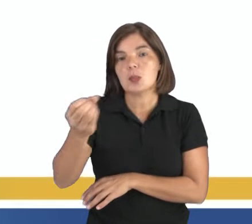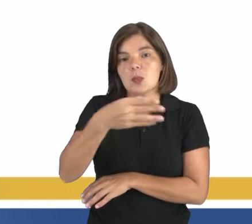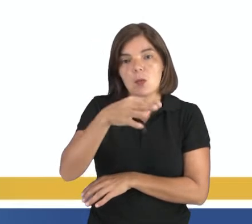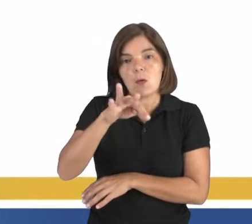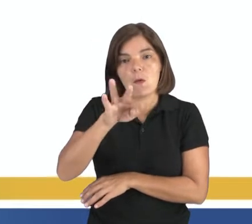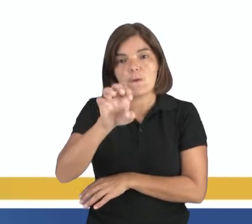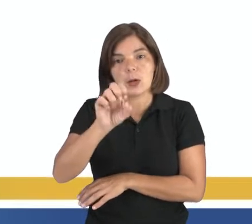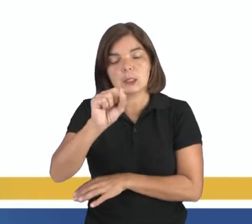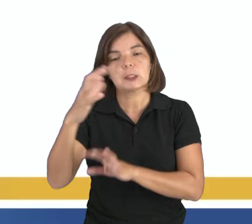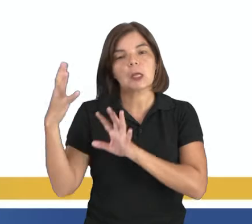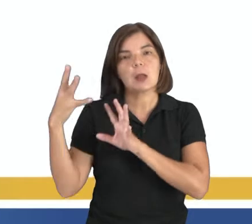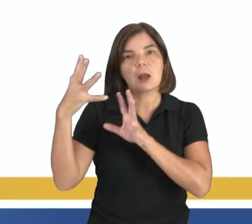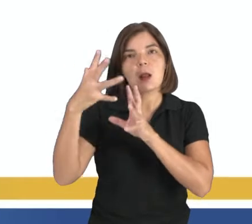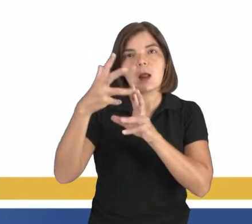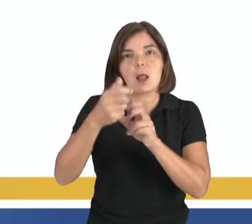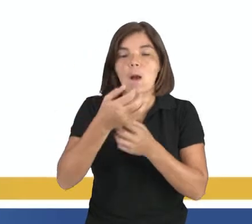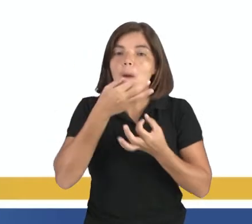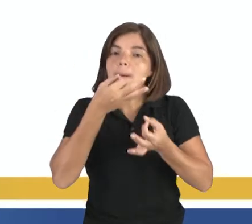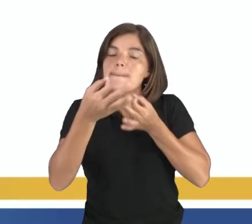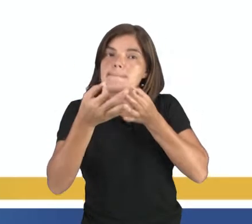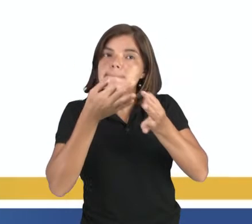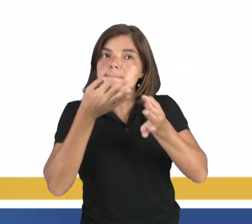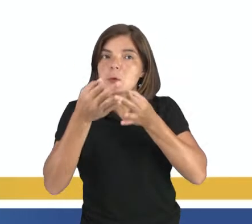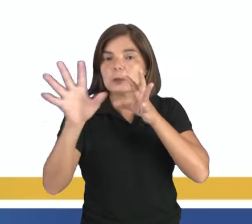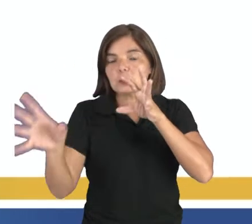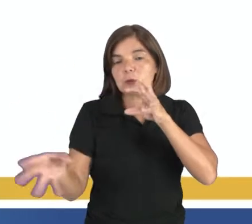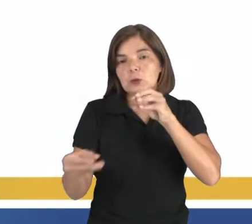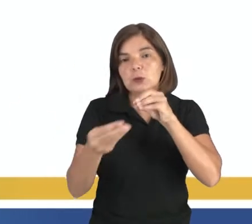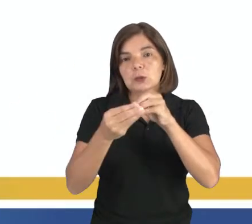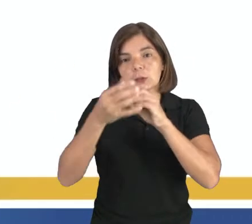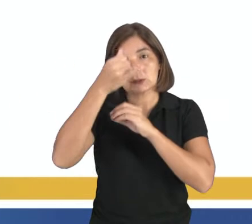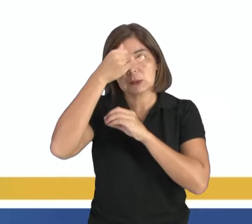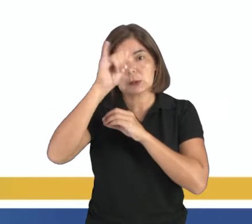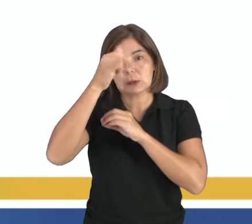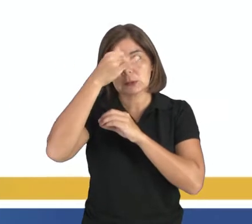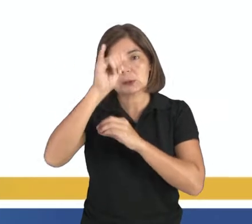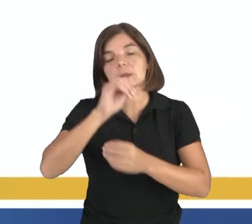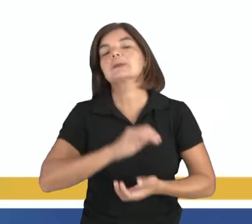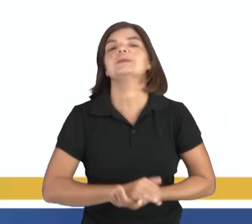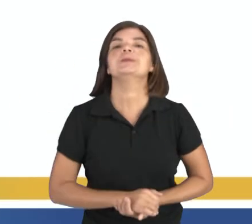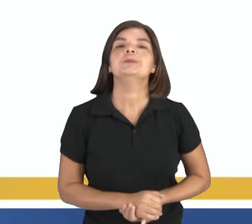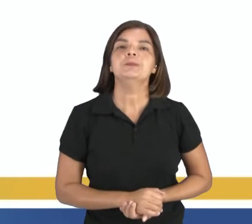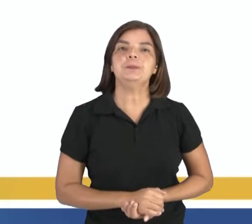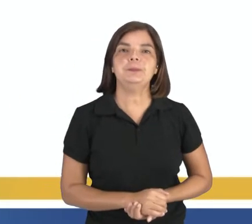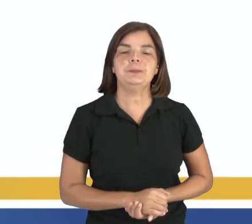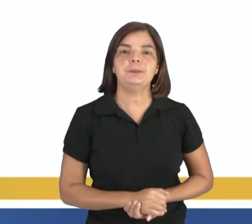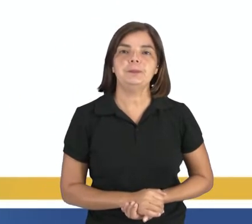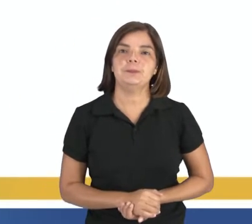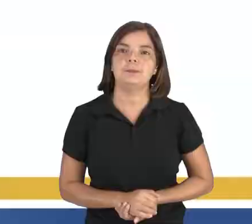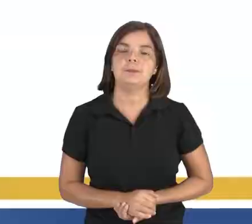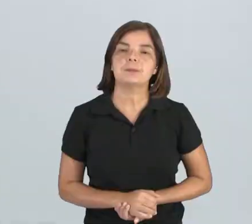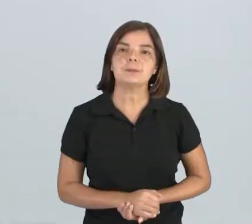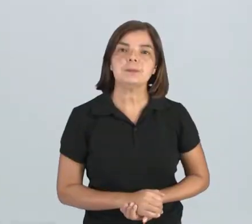que resgata o ponto de vista complementando as ideias. Vamos lá?